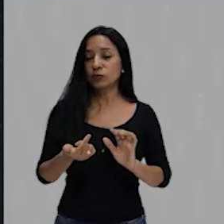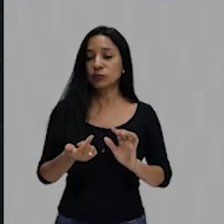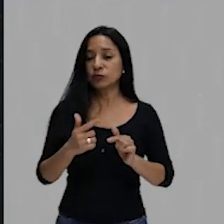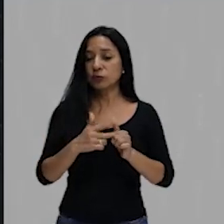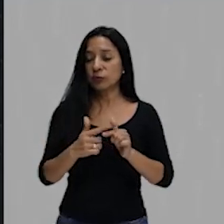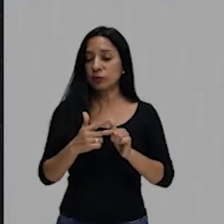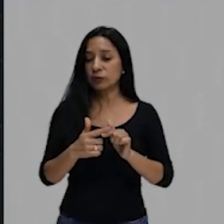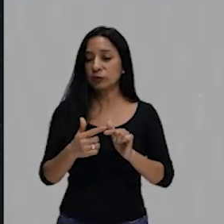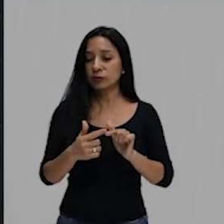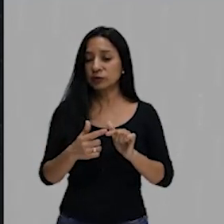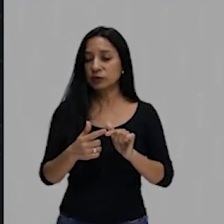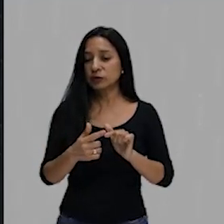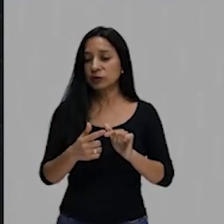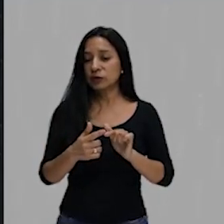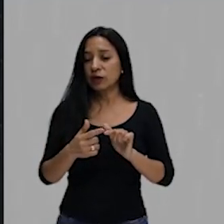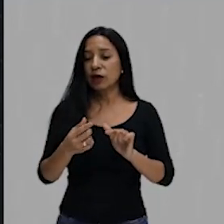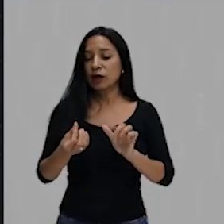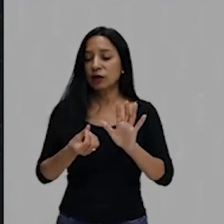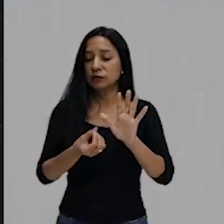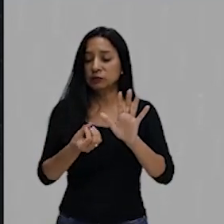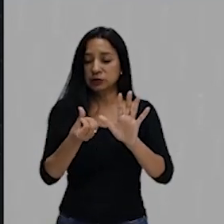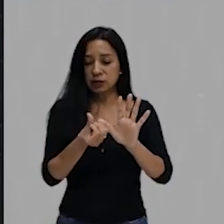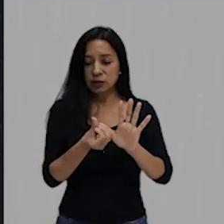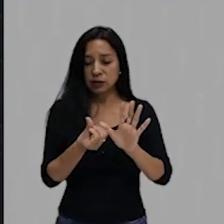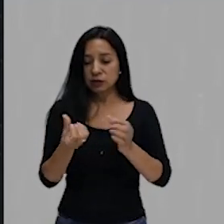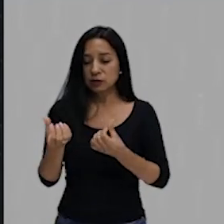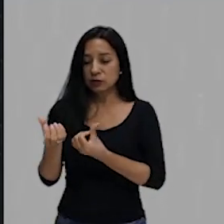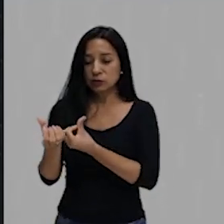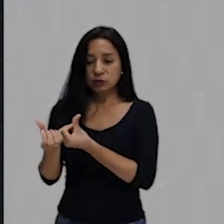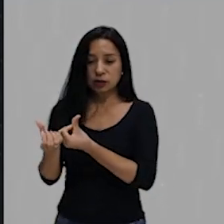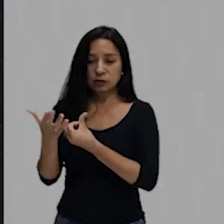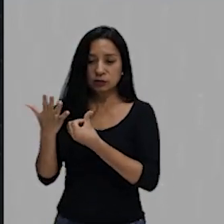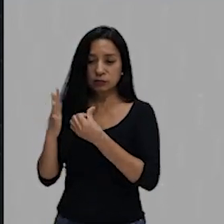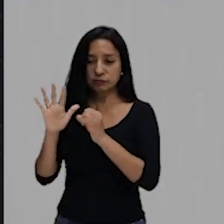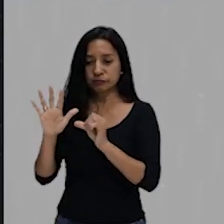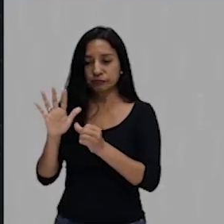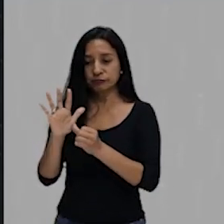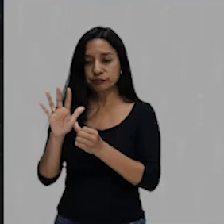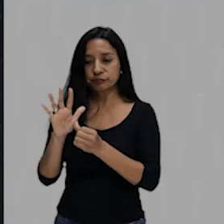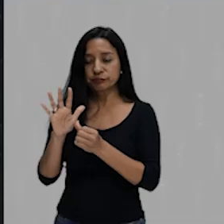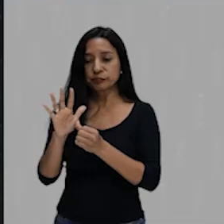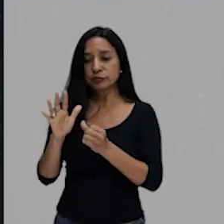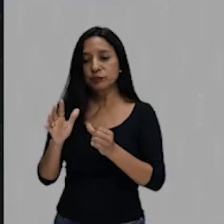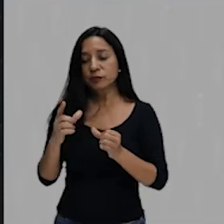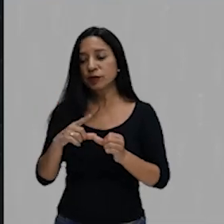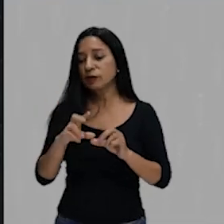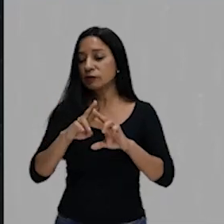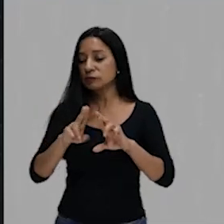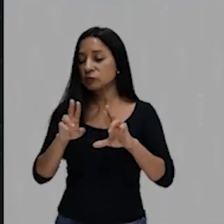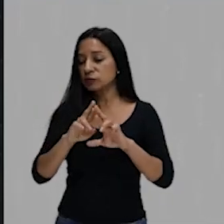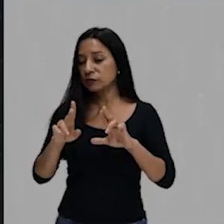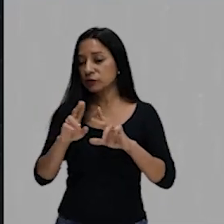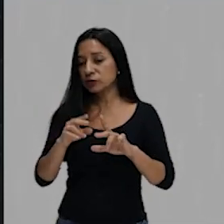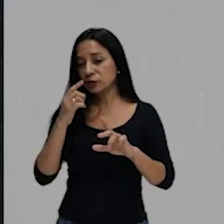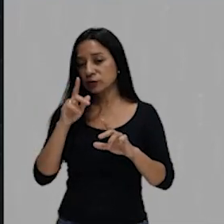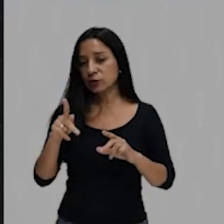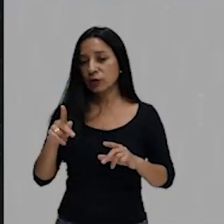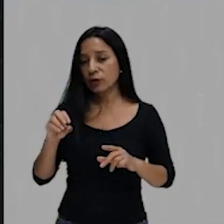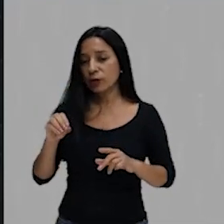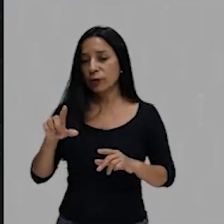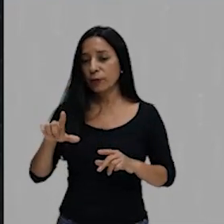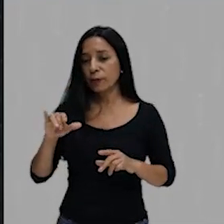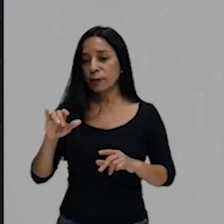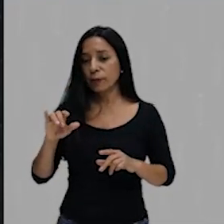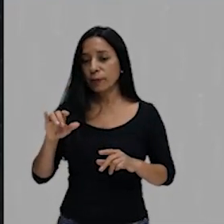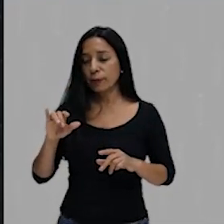vai apresentar 6 dedos nas 2 mãos. Então, como eu tenho maneiras diferentes, vários modos diferentes de polidactilia, eu